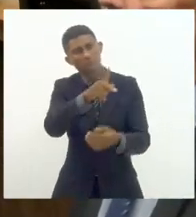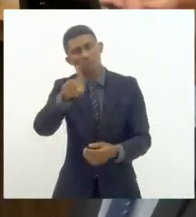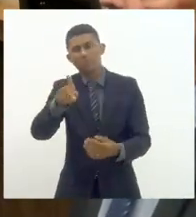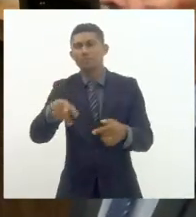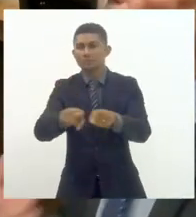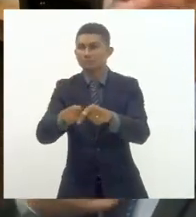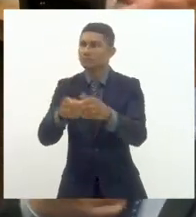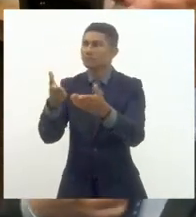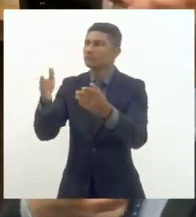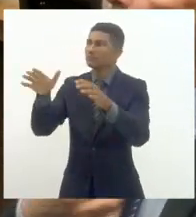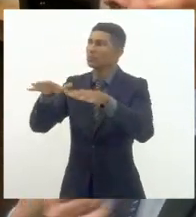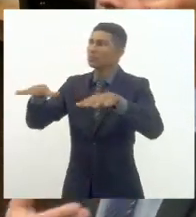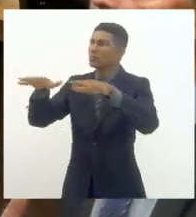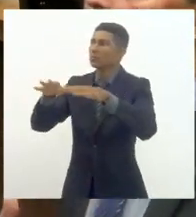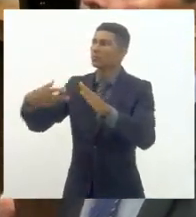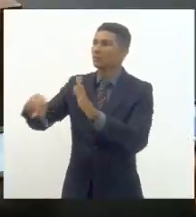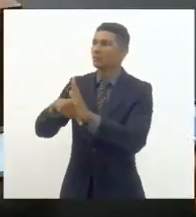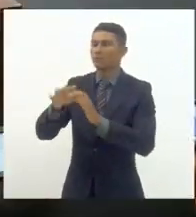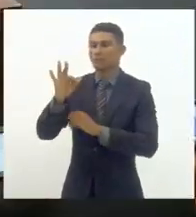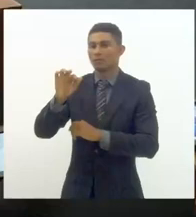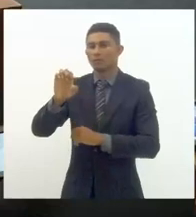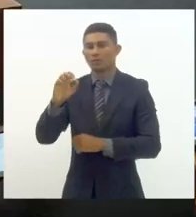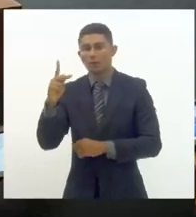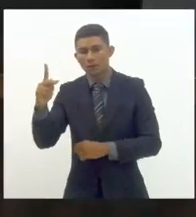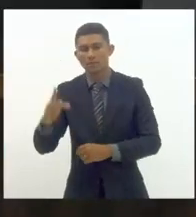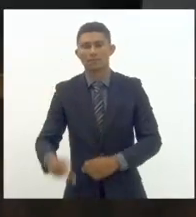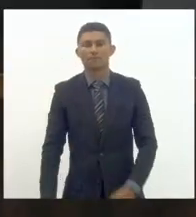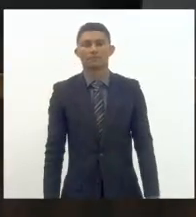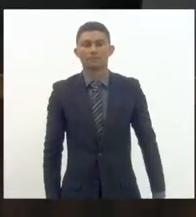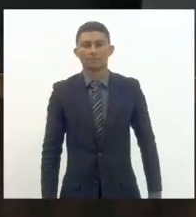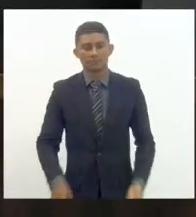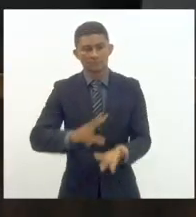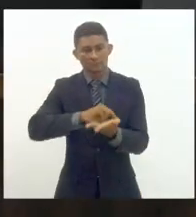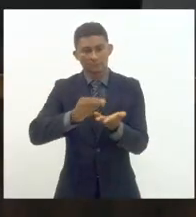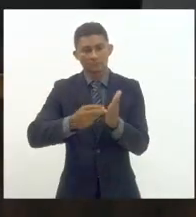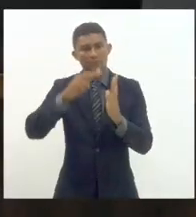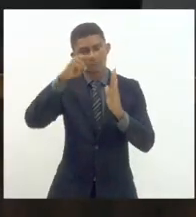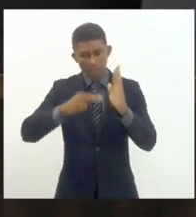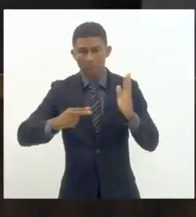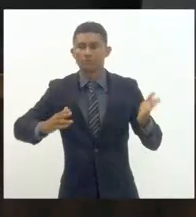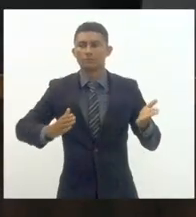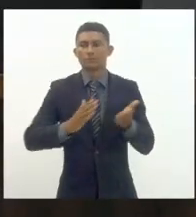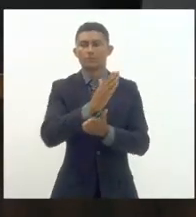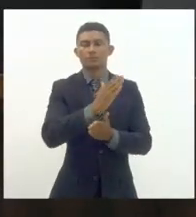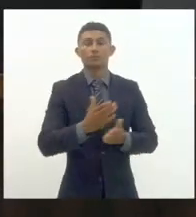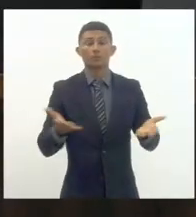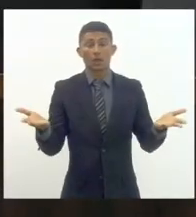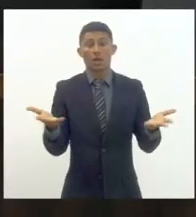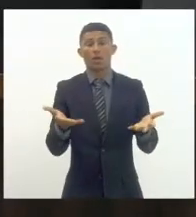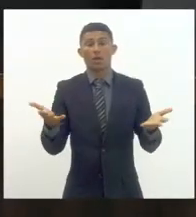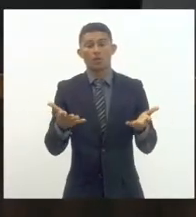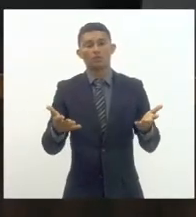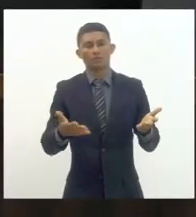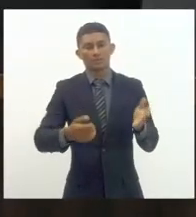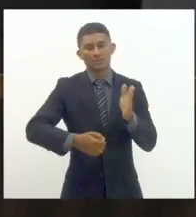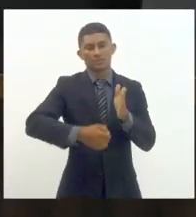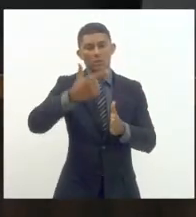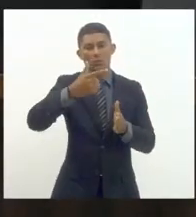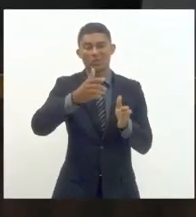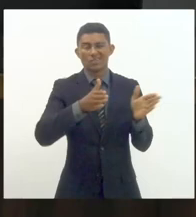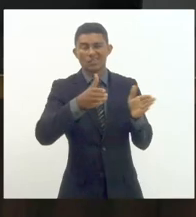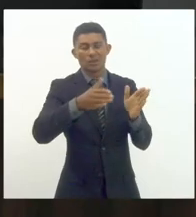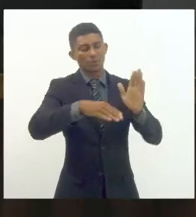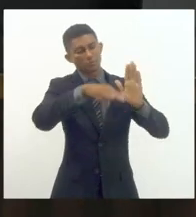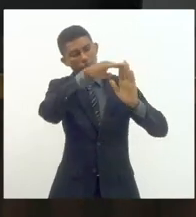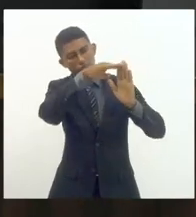e parabéns a todo o povo da FAEP. Lida e aprovada a ata, passa-se a ordem da segunda sessão